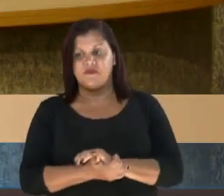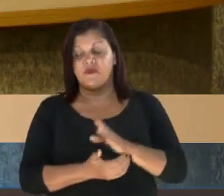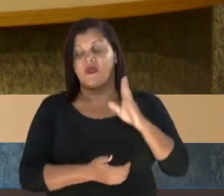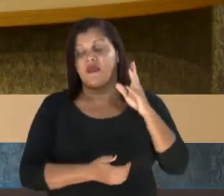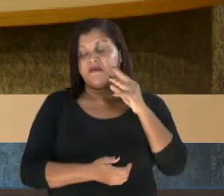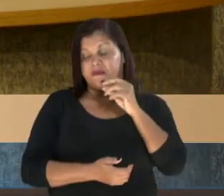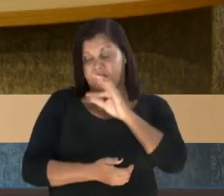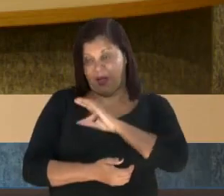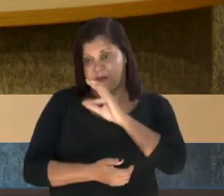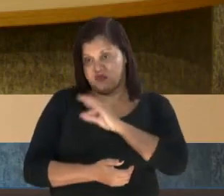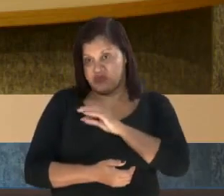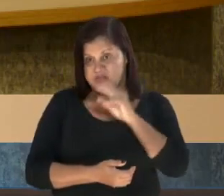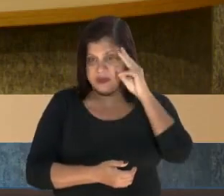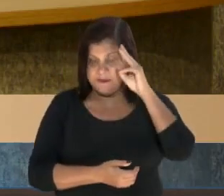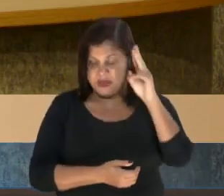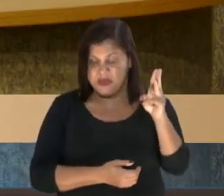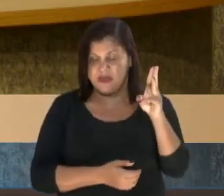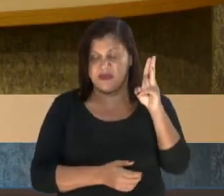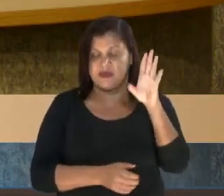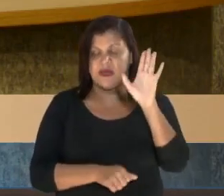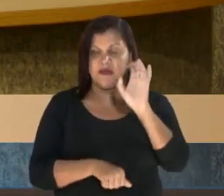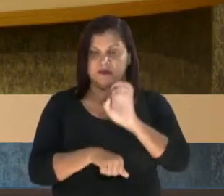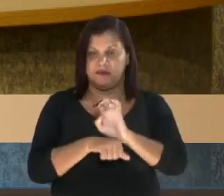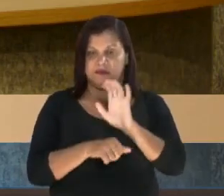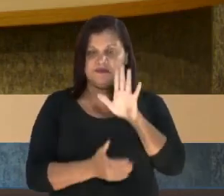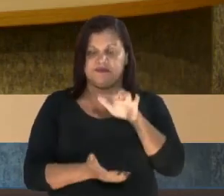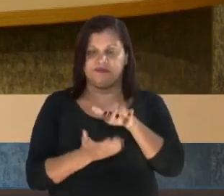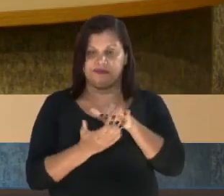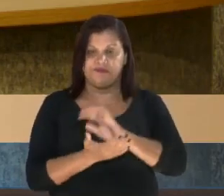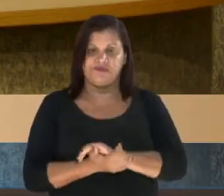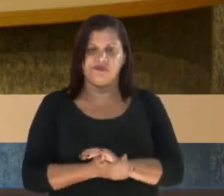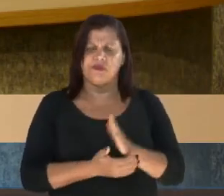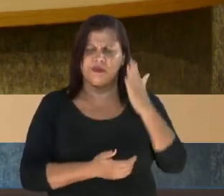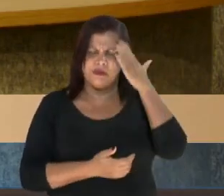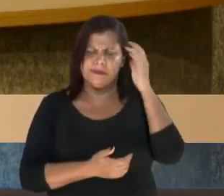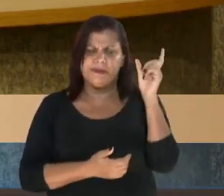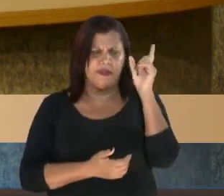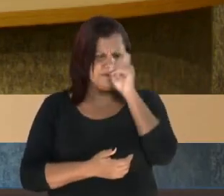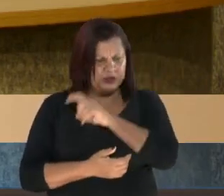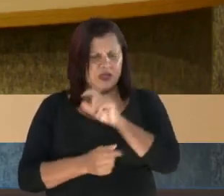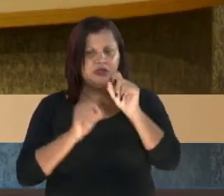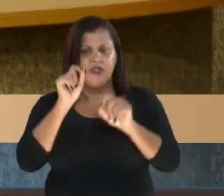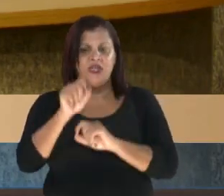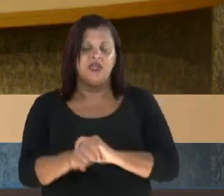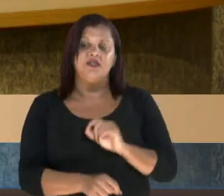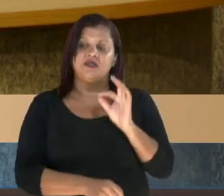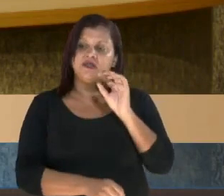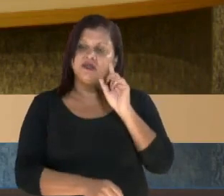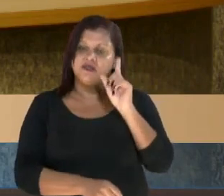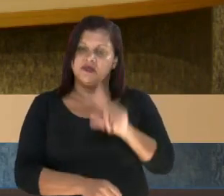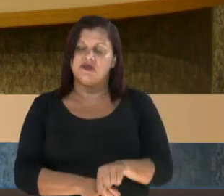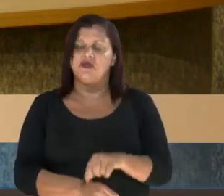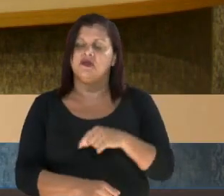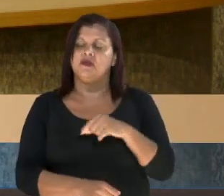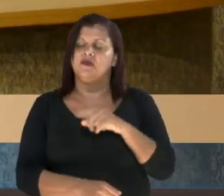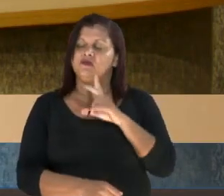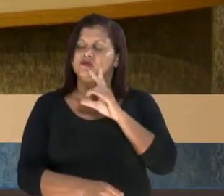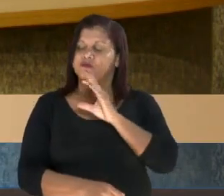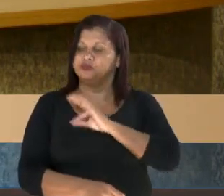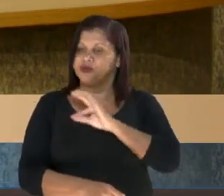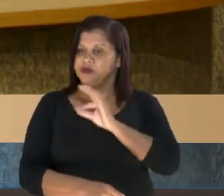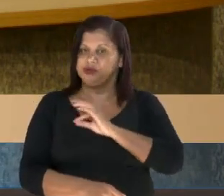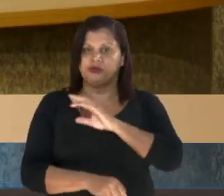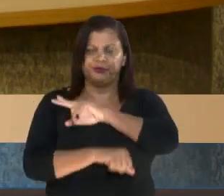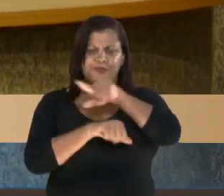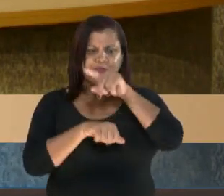Militar do Estado de Pernambuco a gente sabe da dificuldade que é ser um policial sobretudo no país onde nós